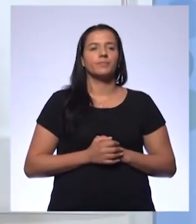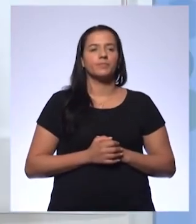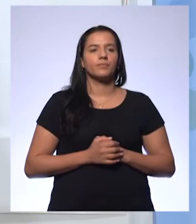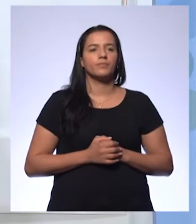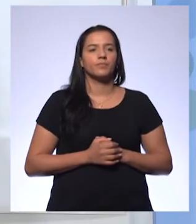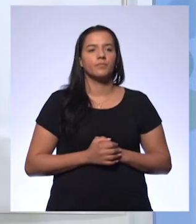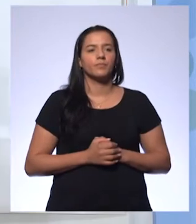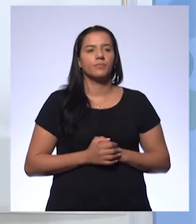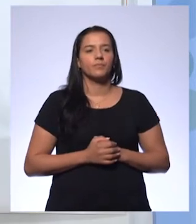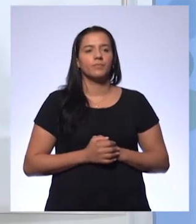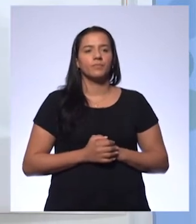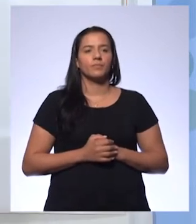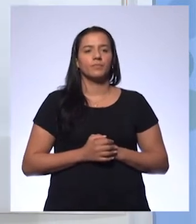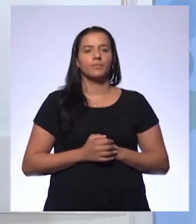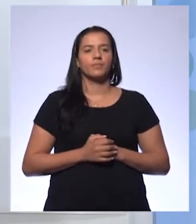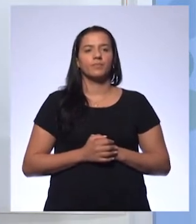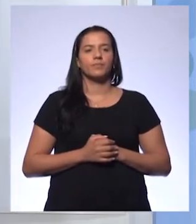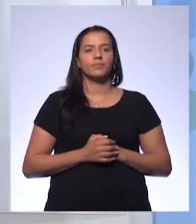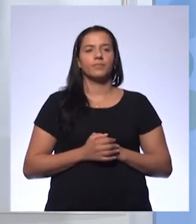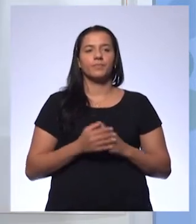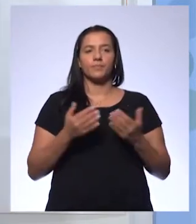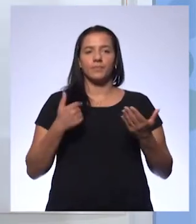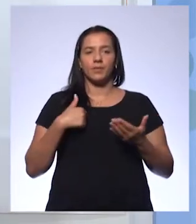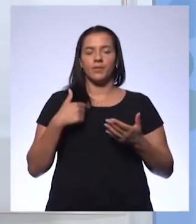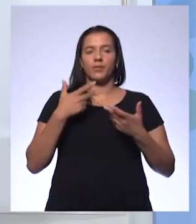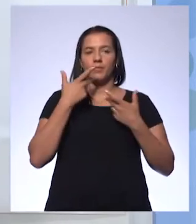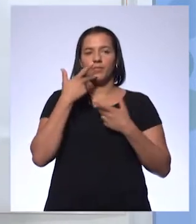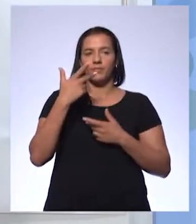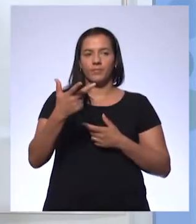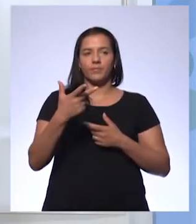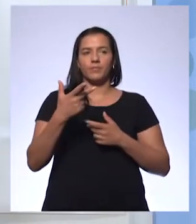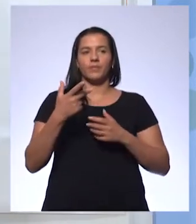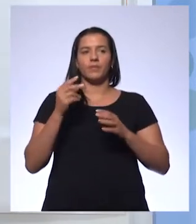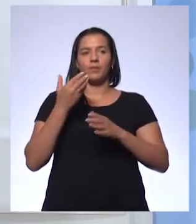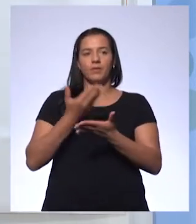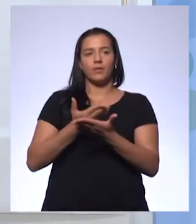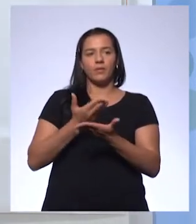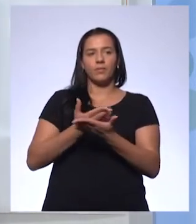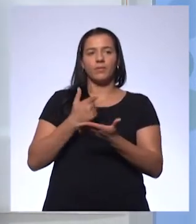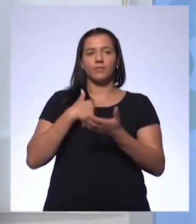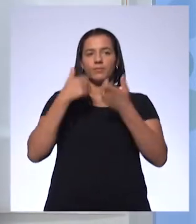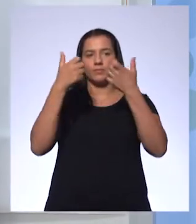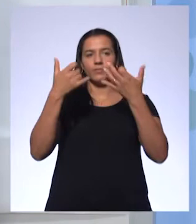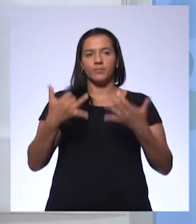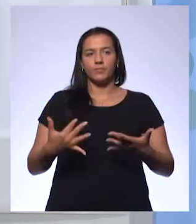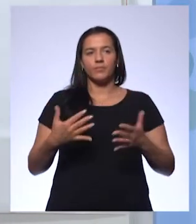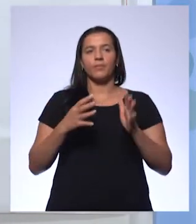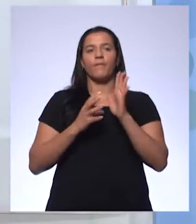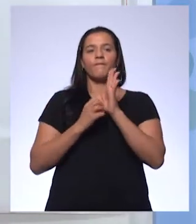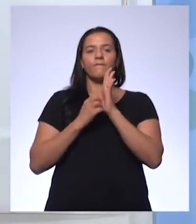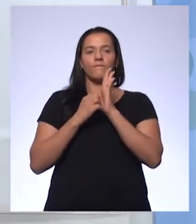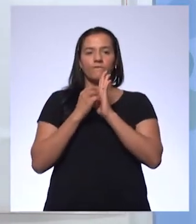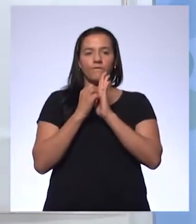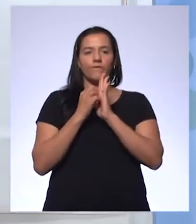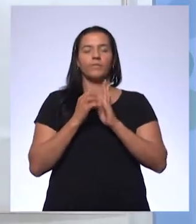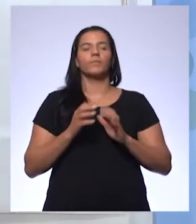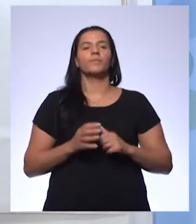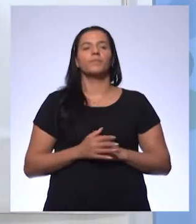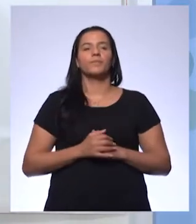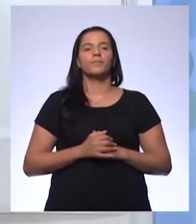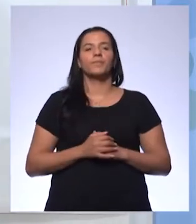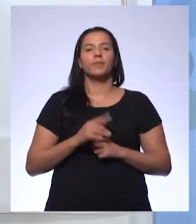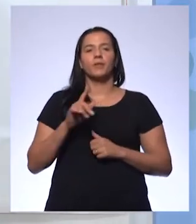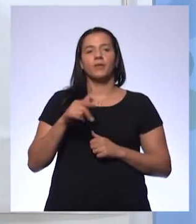Isso. Agora é assim, ó. Eu não falei, não coloquei na aula, mas eu vou falar um pouquinho também sobre fungo, tá bom? Eu